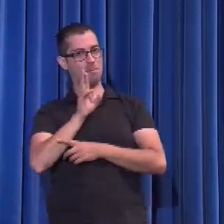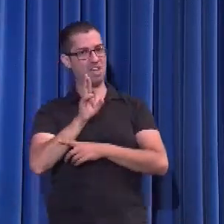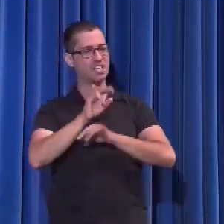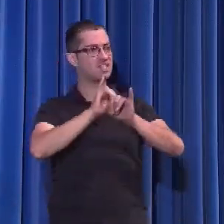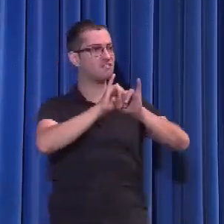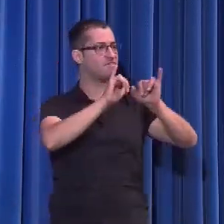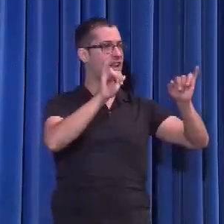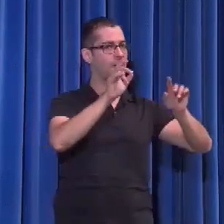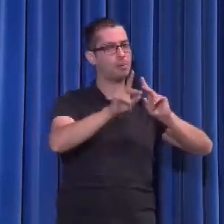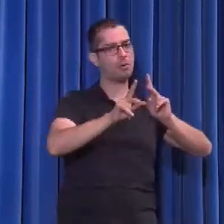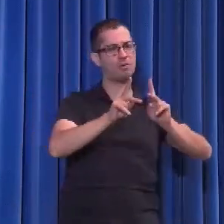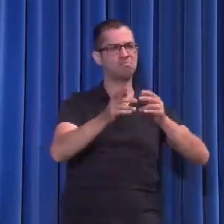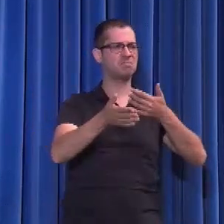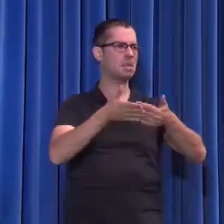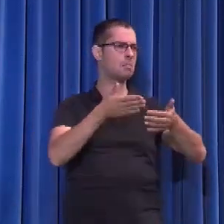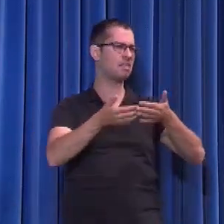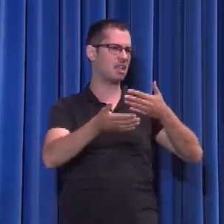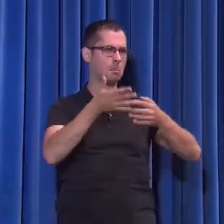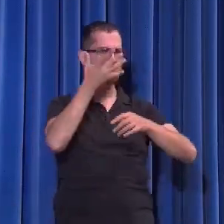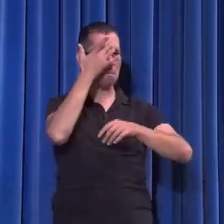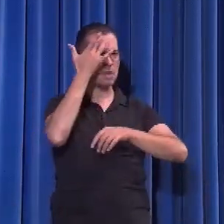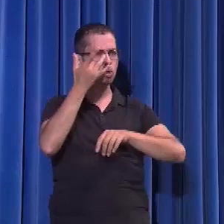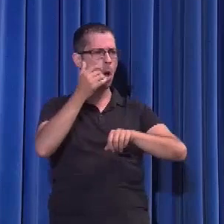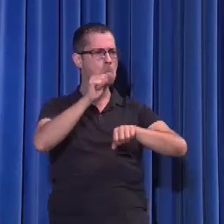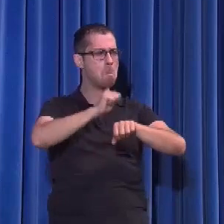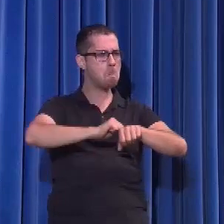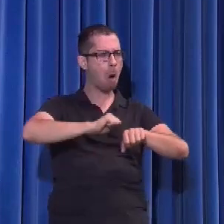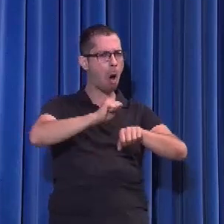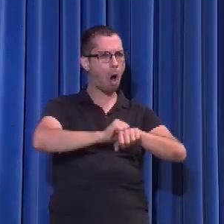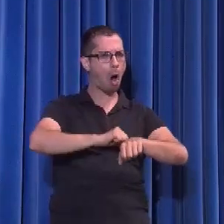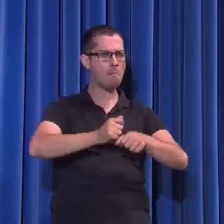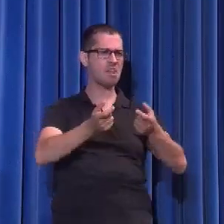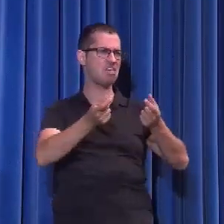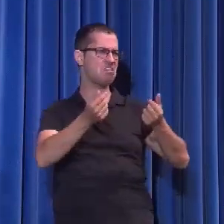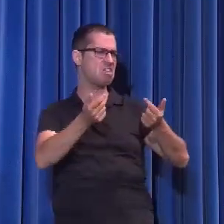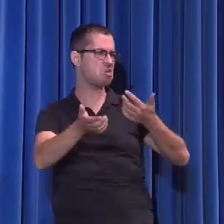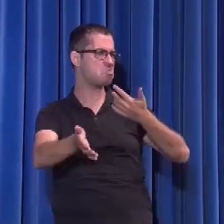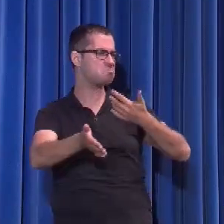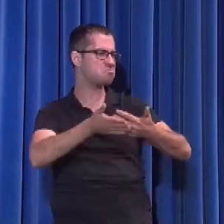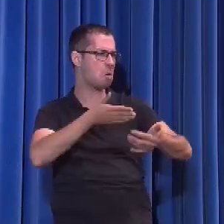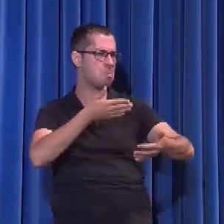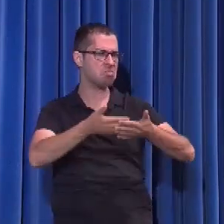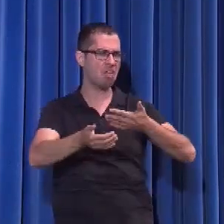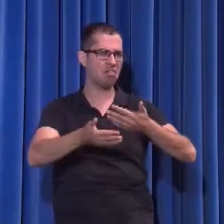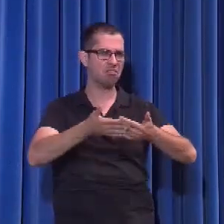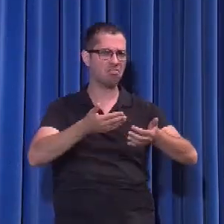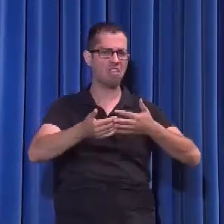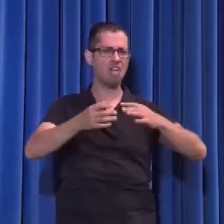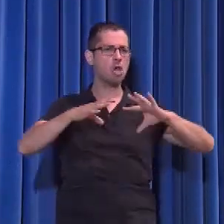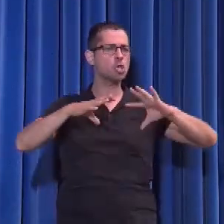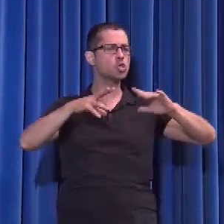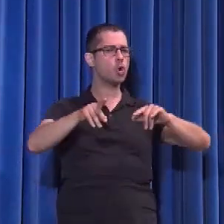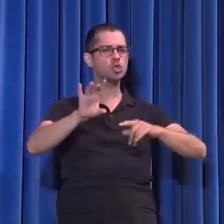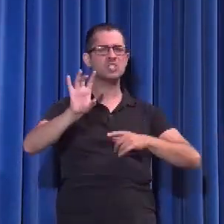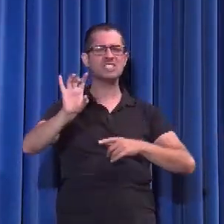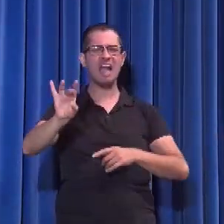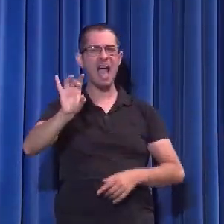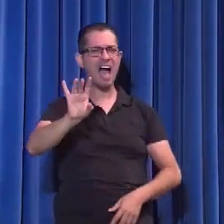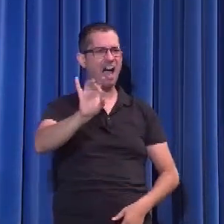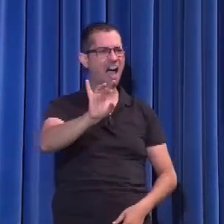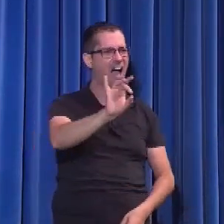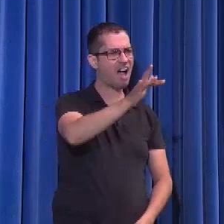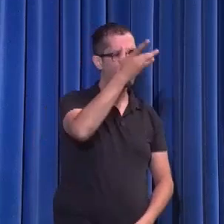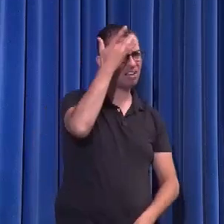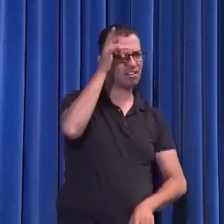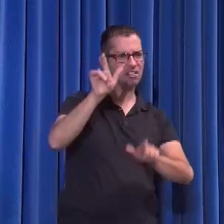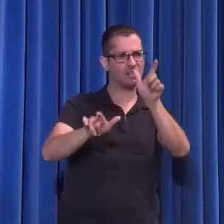da classe social que havia no povo de Israel, todos eles se desviaram. Vejamos o